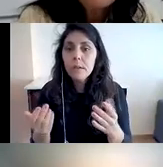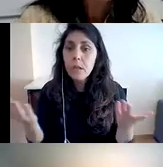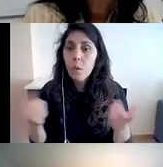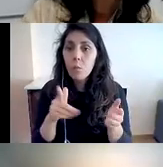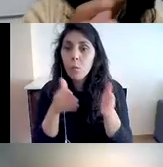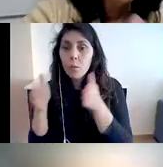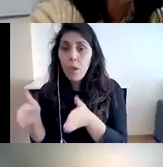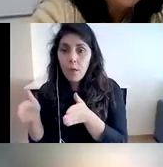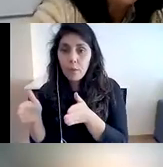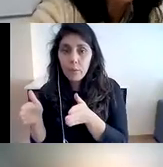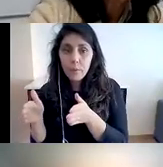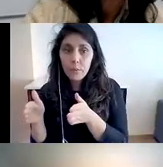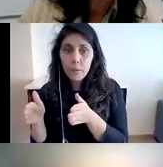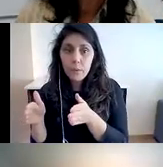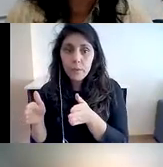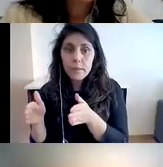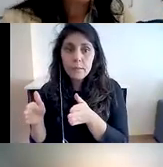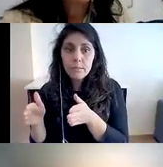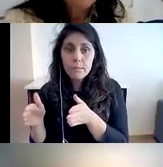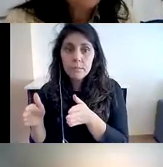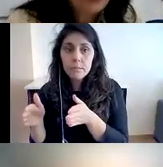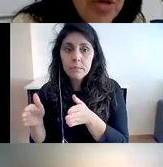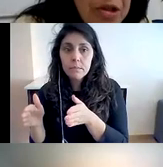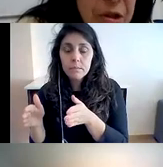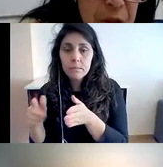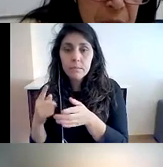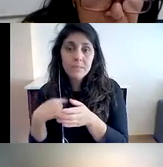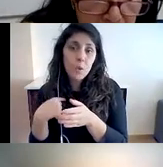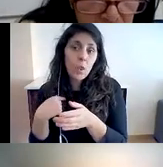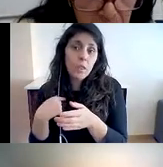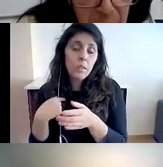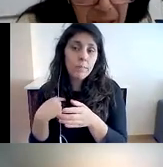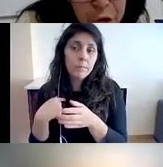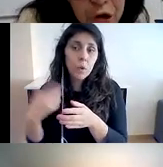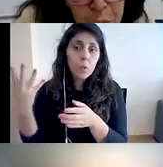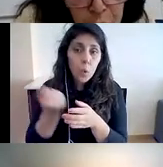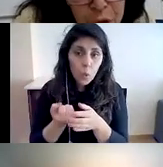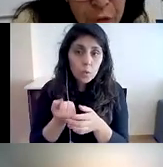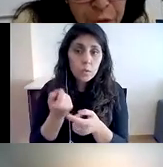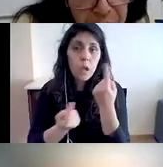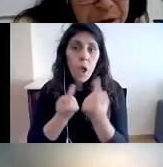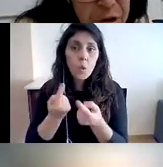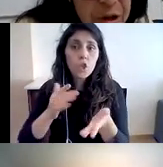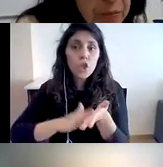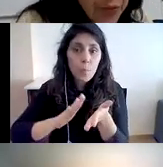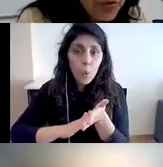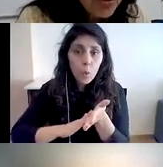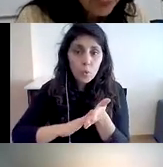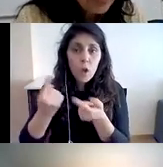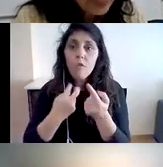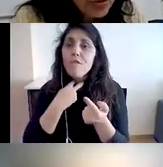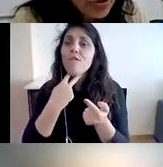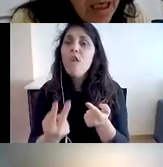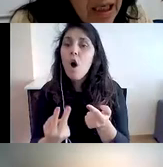um lado, eu trazia aqui algumas, digamos, testemunhos ou vozes de